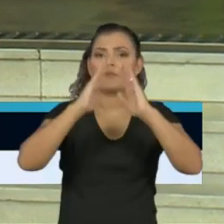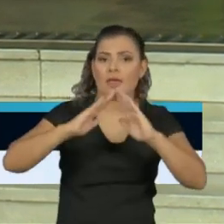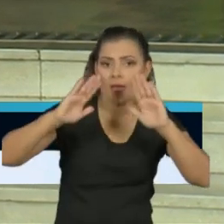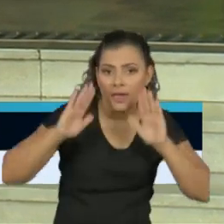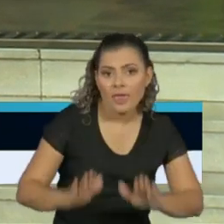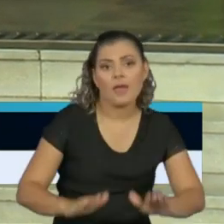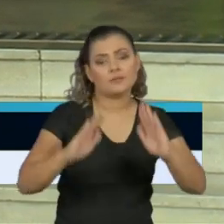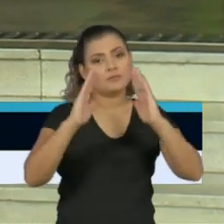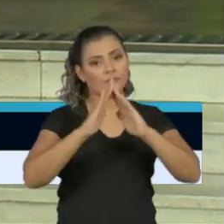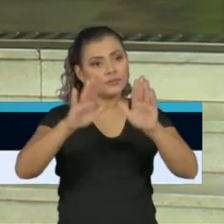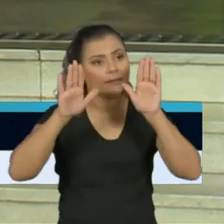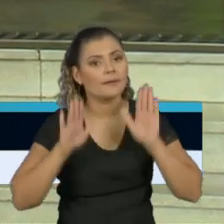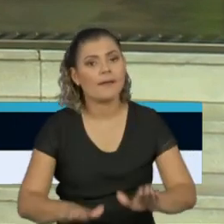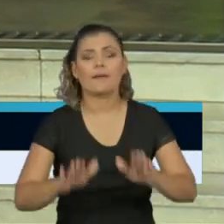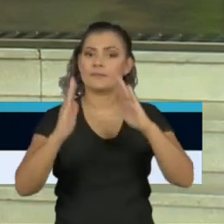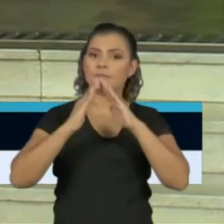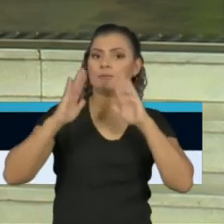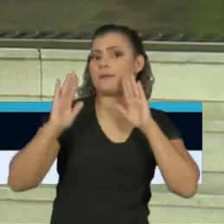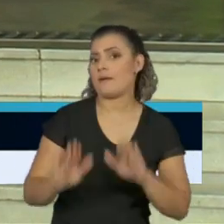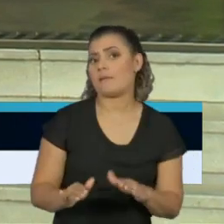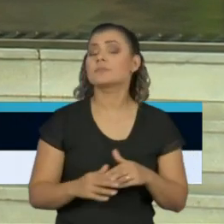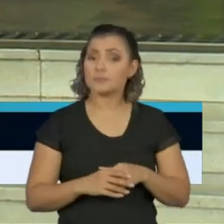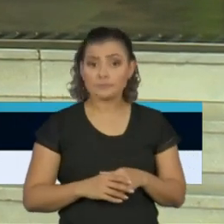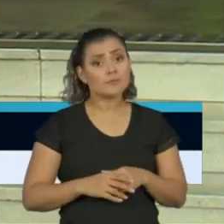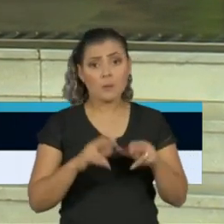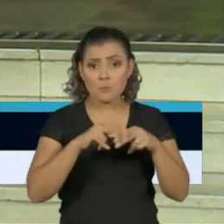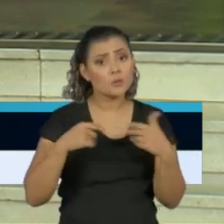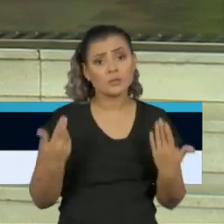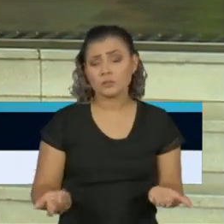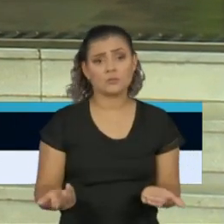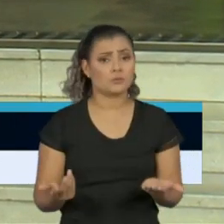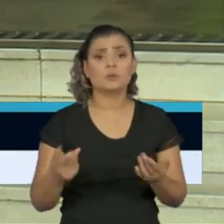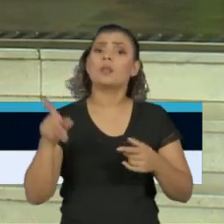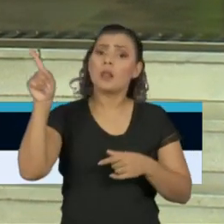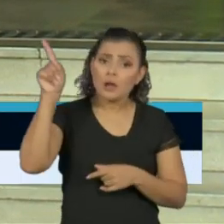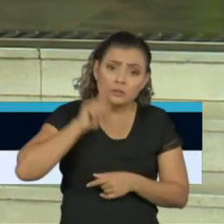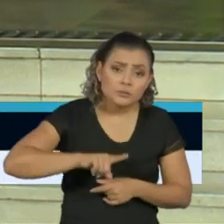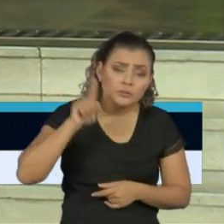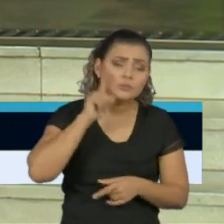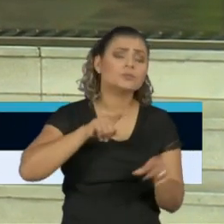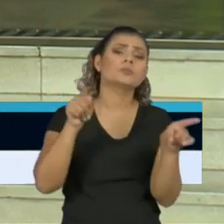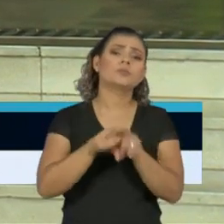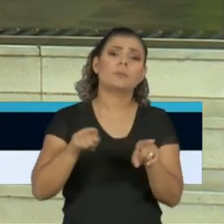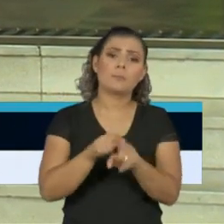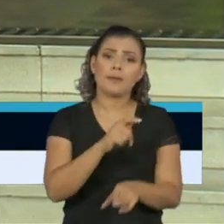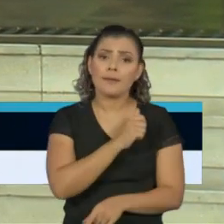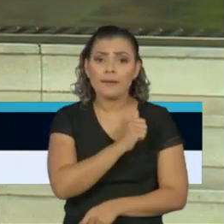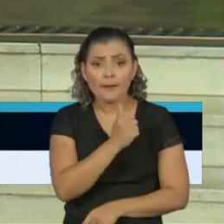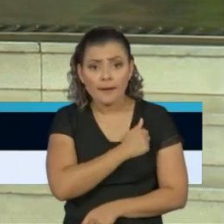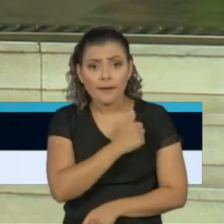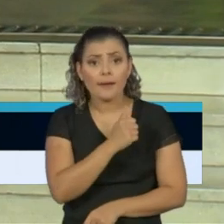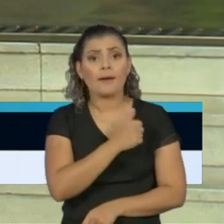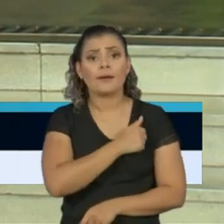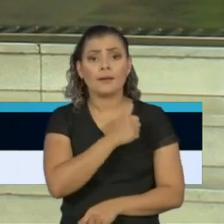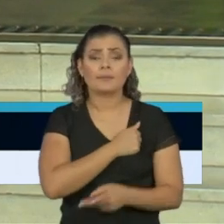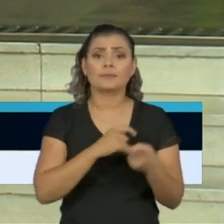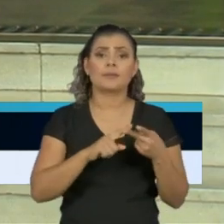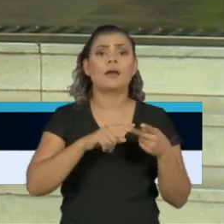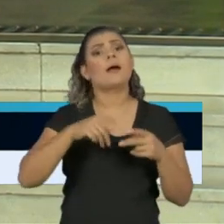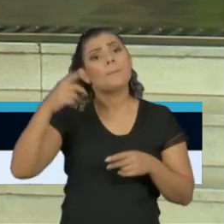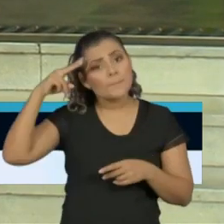pessoas que fiquem em suas casas. E não é diferente nos Estados Unidos, no Canadá, no México,